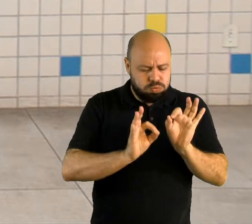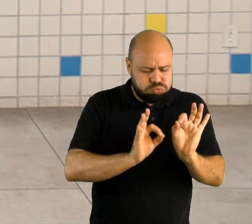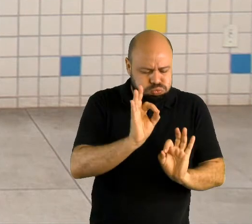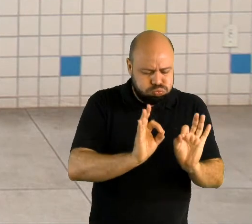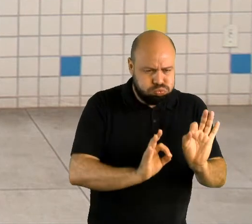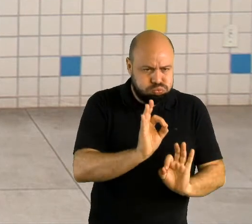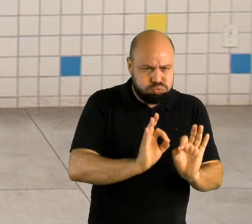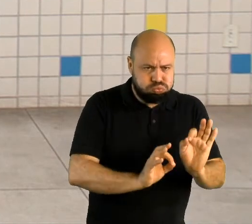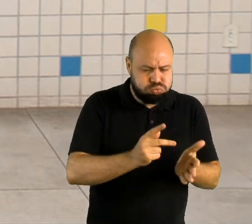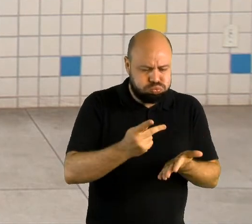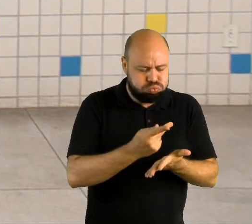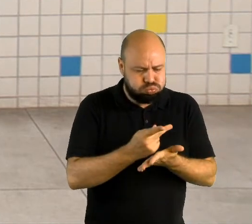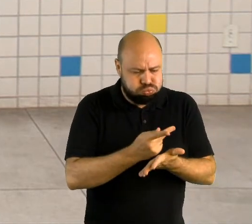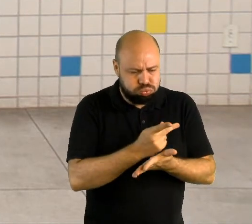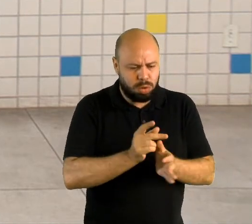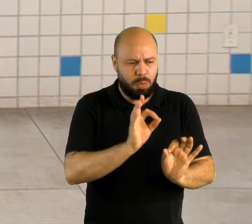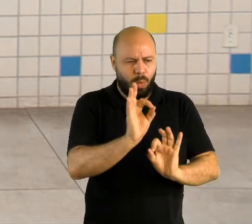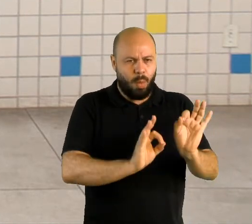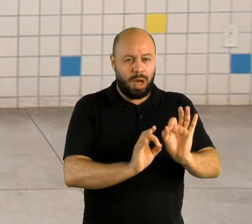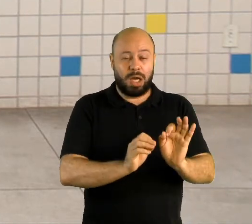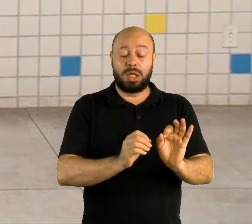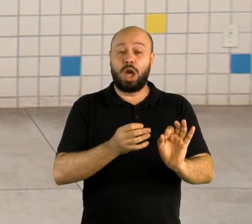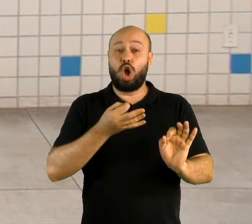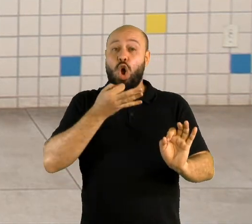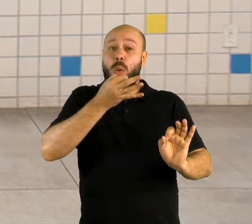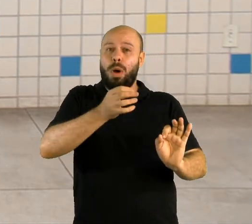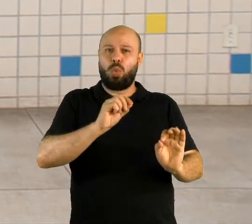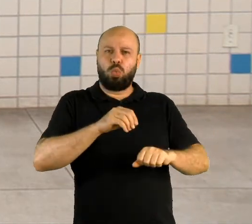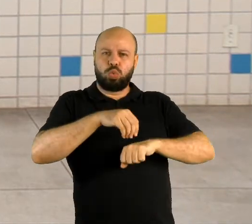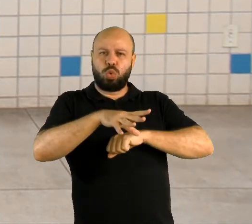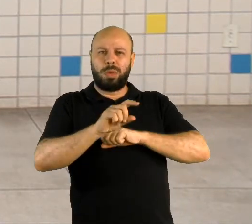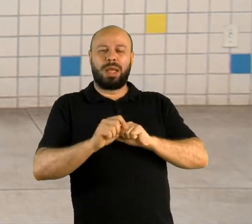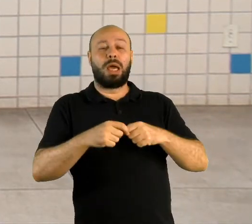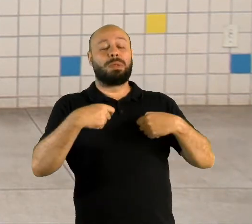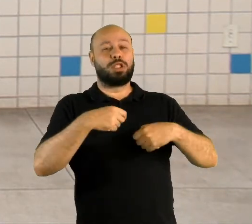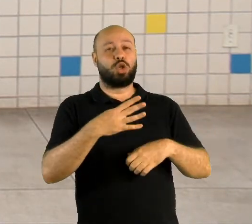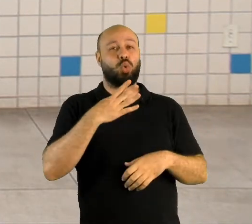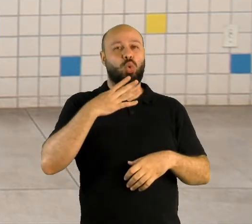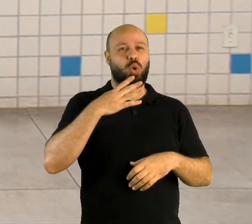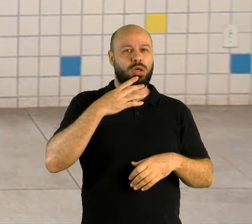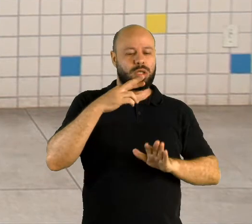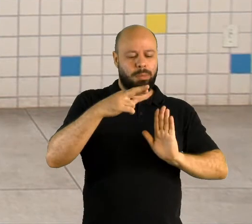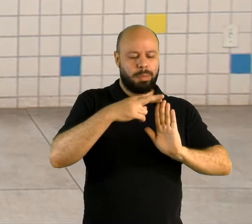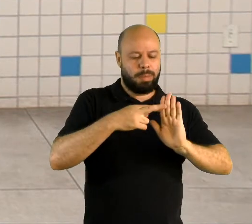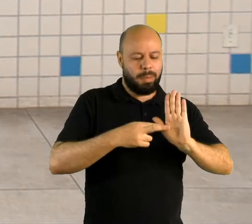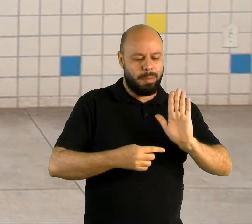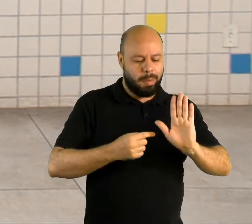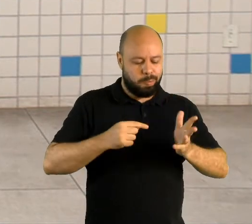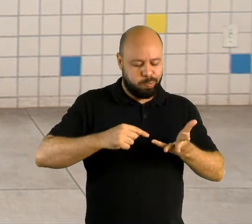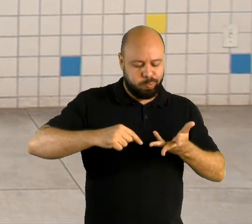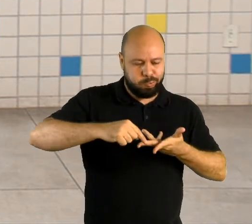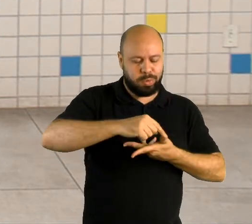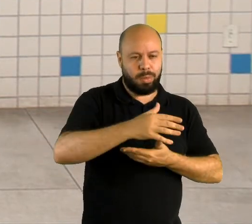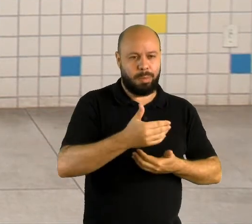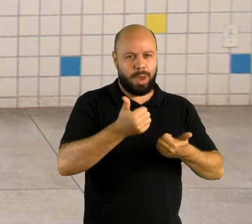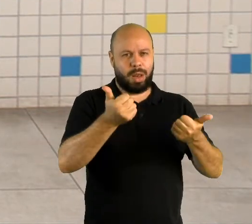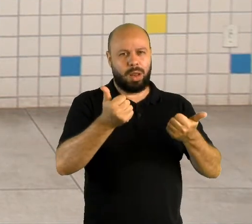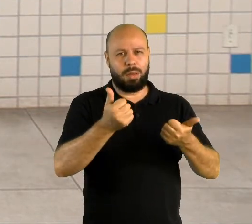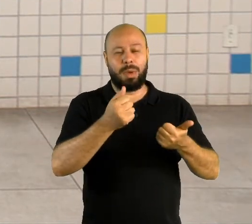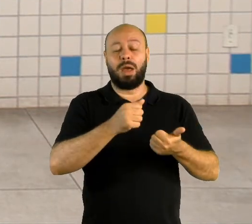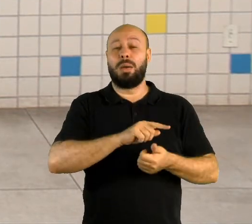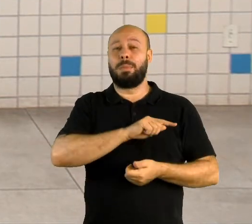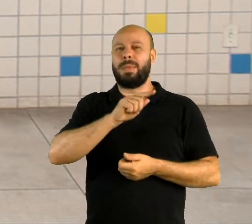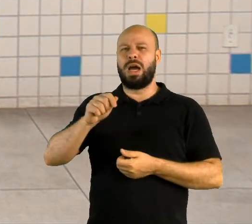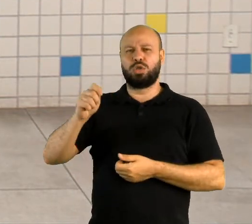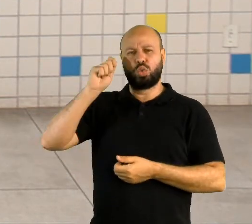sugere que se pode escrever bem desconhecendo aspectos da norma. Os escritores, afinal,